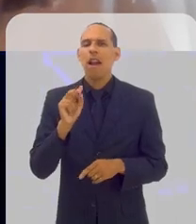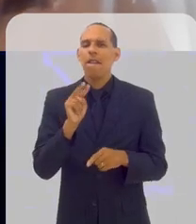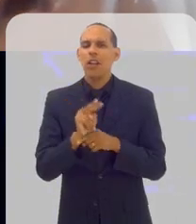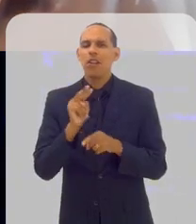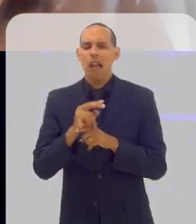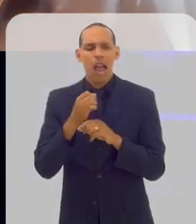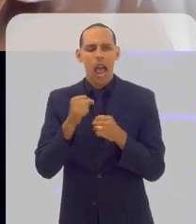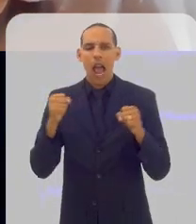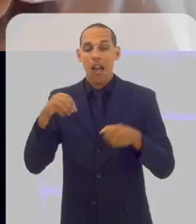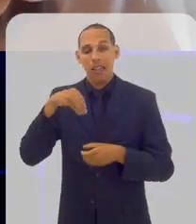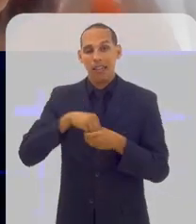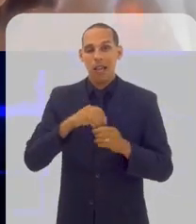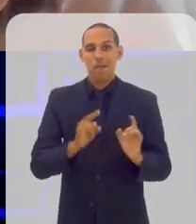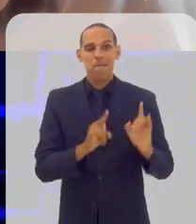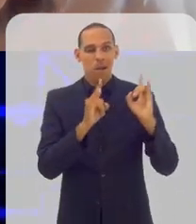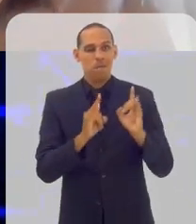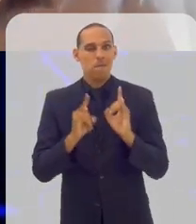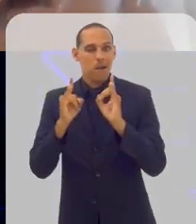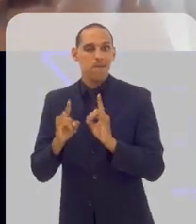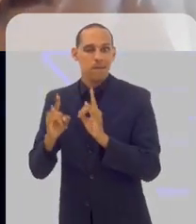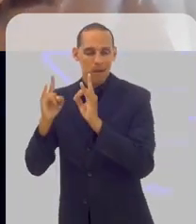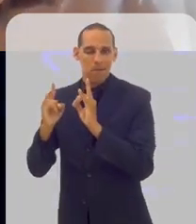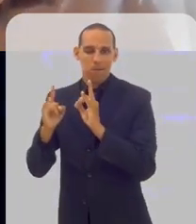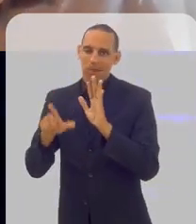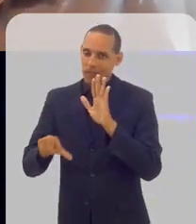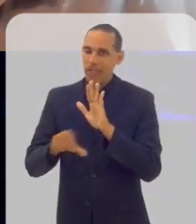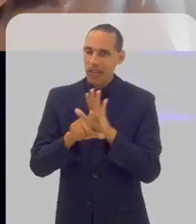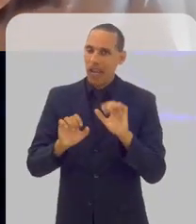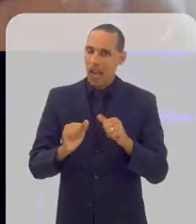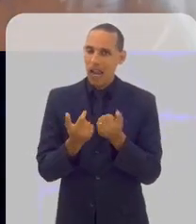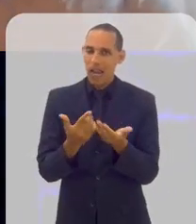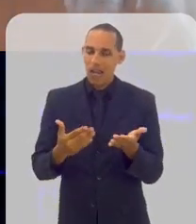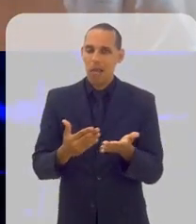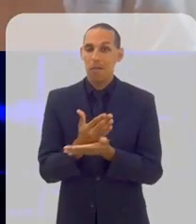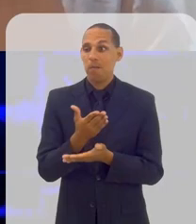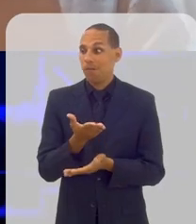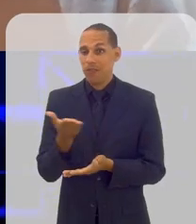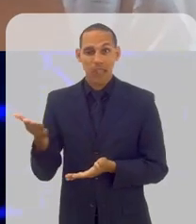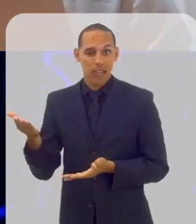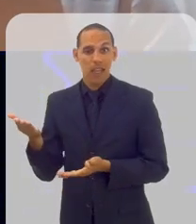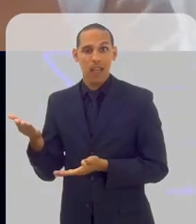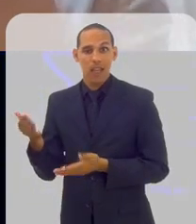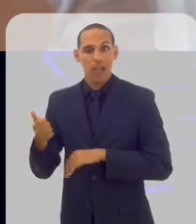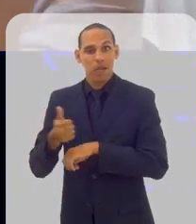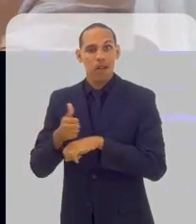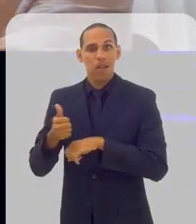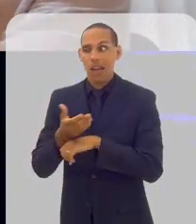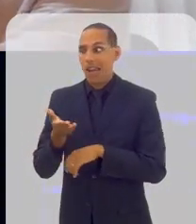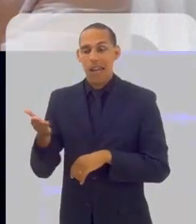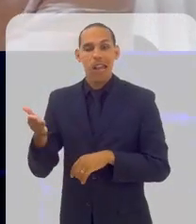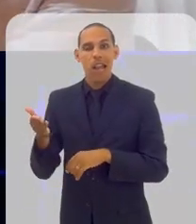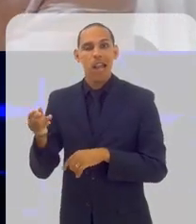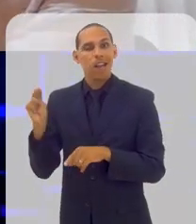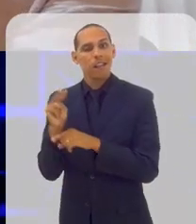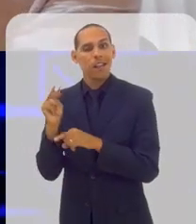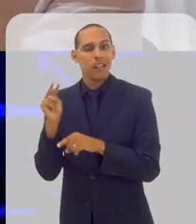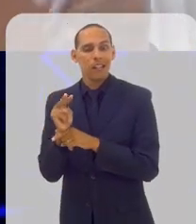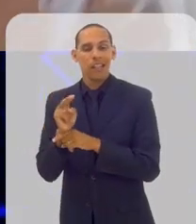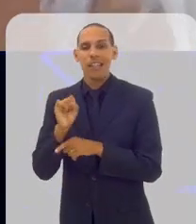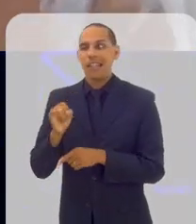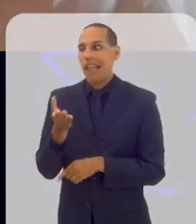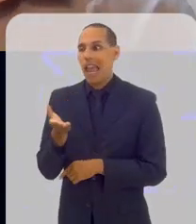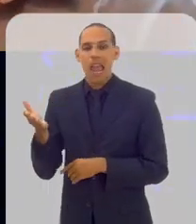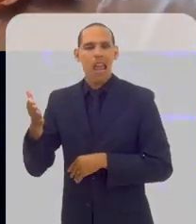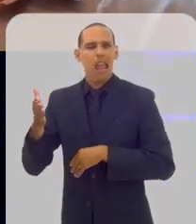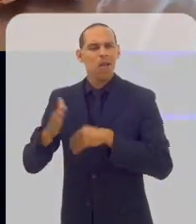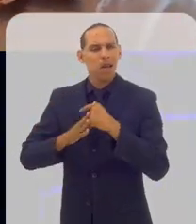de auto-vistoria nos prédios, você deve saber, uma lei que foi aprovada na LERJ. E esses profissionais são os que fazem a